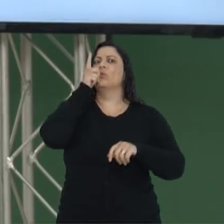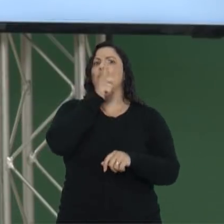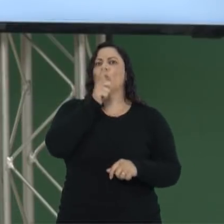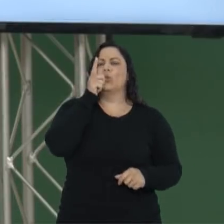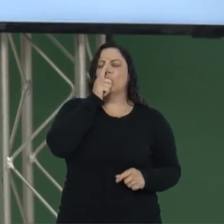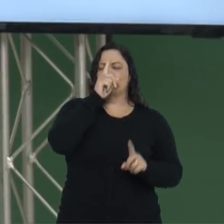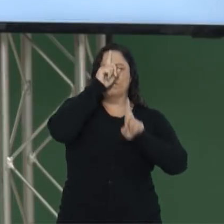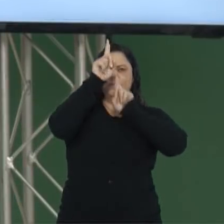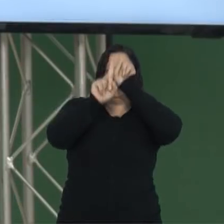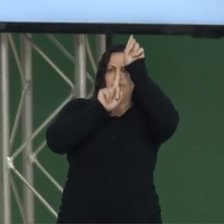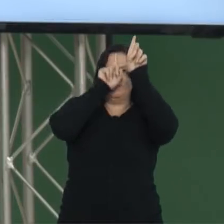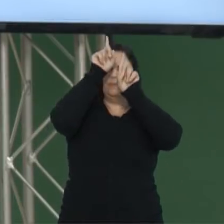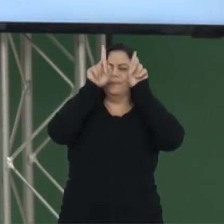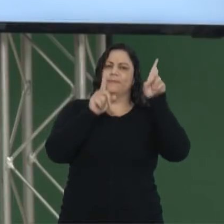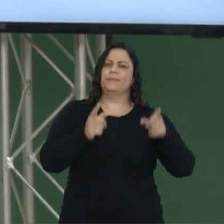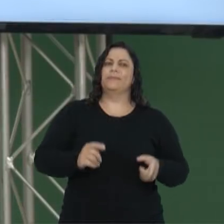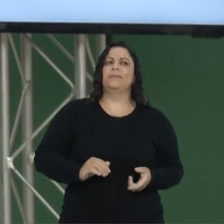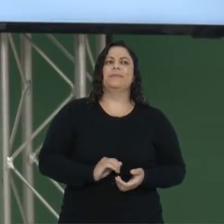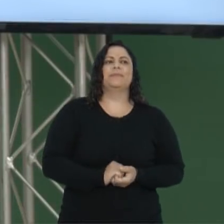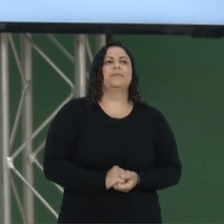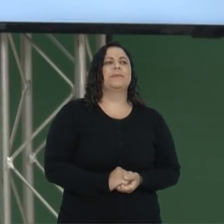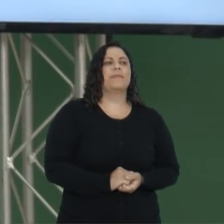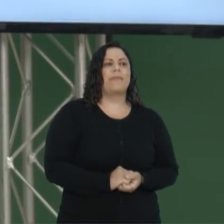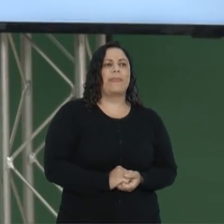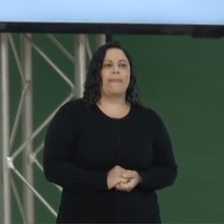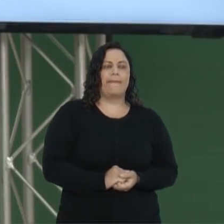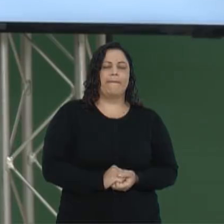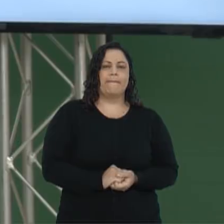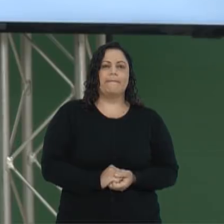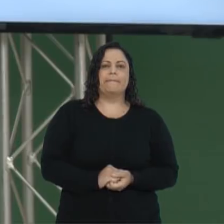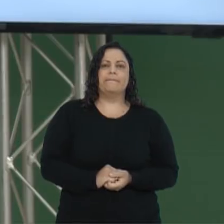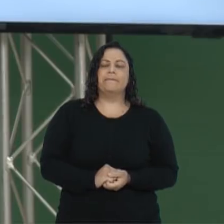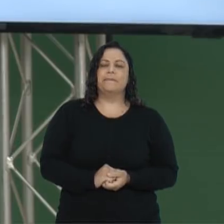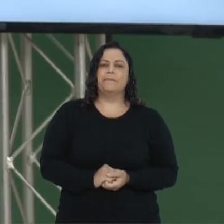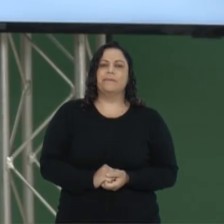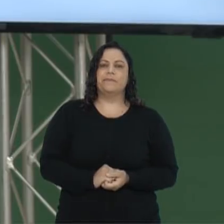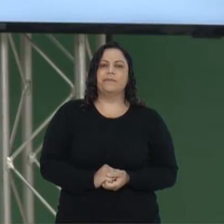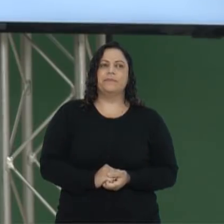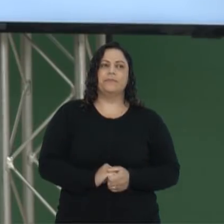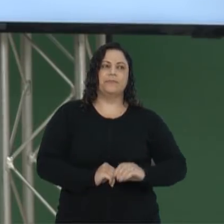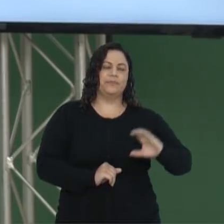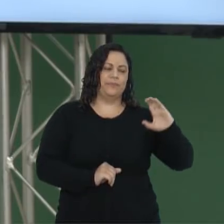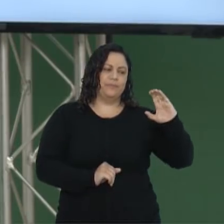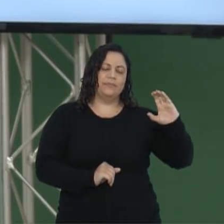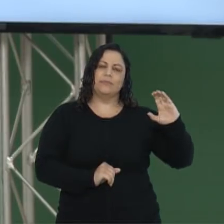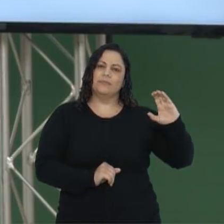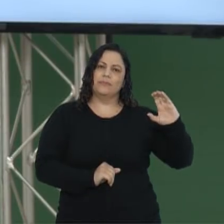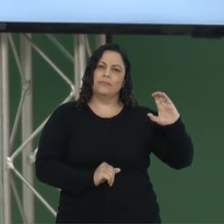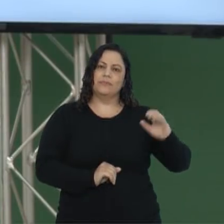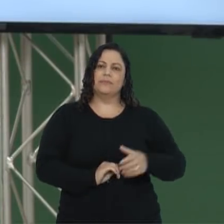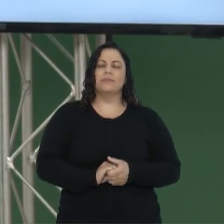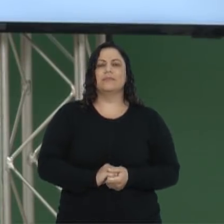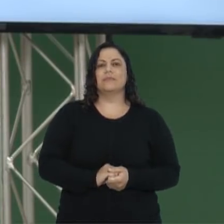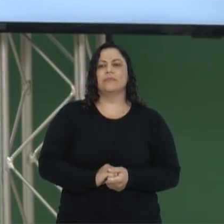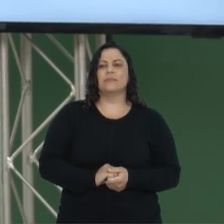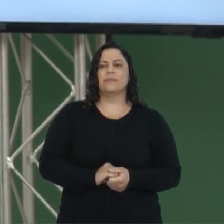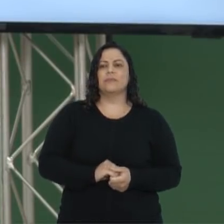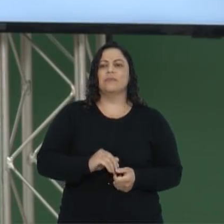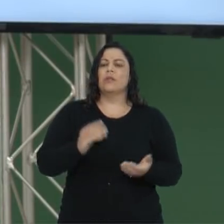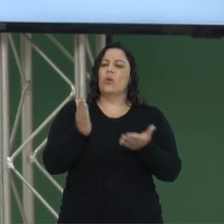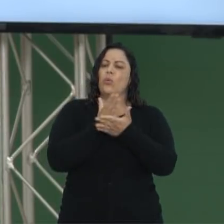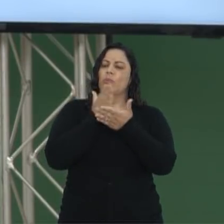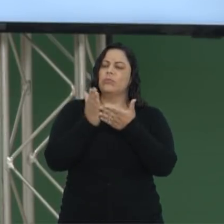aí, ok? Na letra C, eu disse para você a relação do livro, do romance, né? O Menino